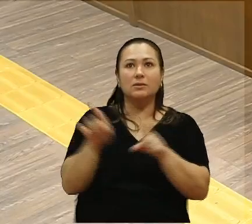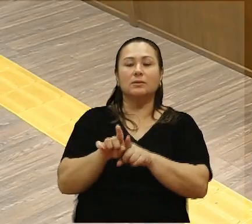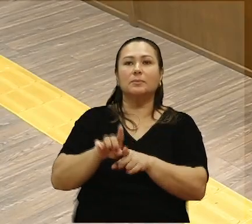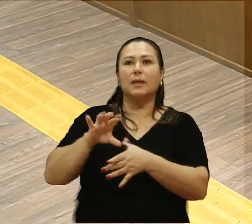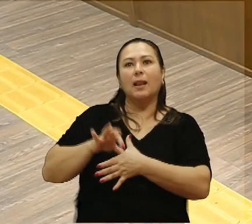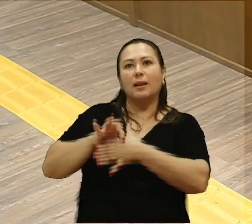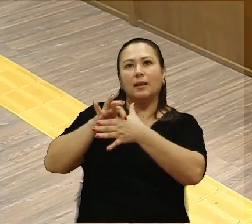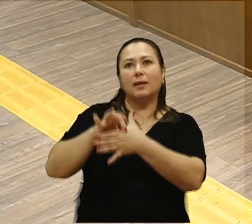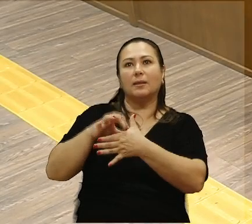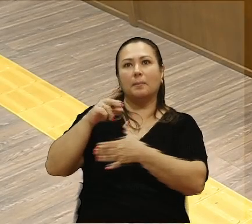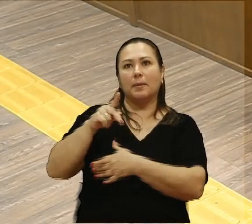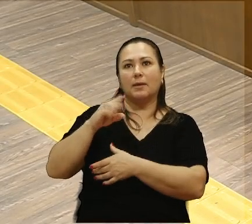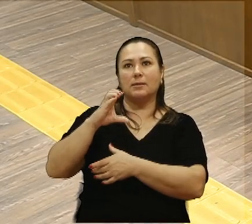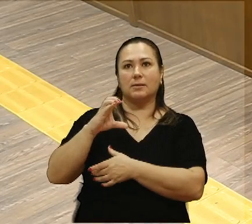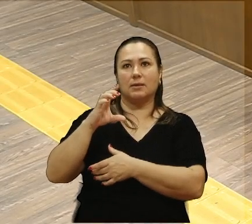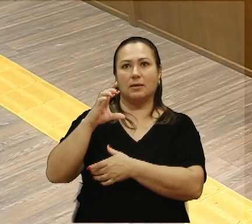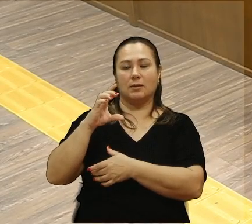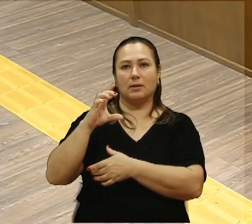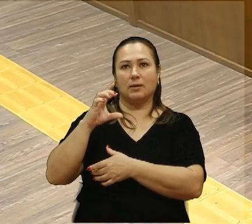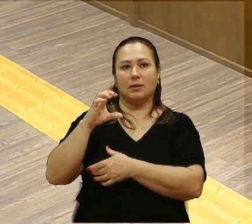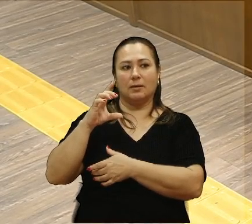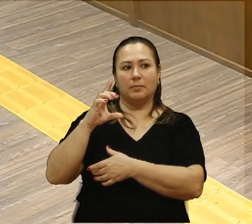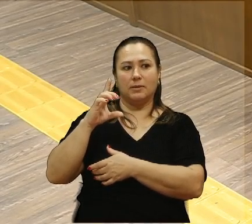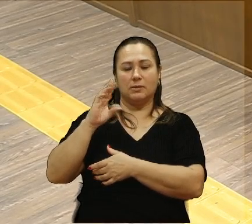PCdoB, vereador Cláudio Libardi.